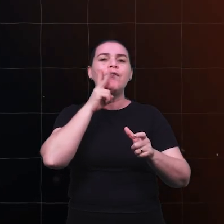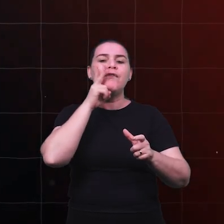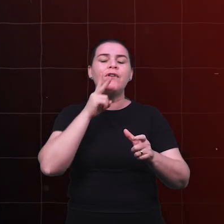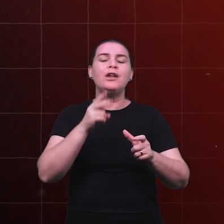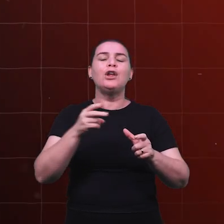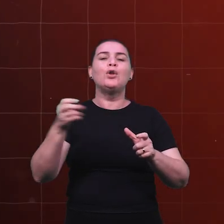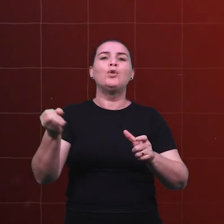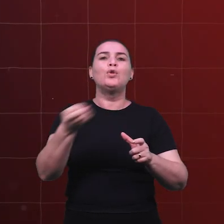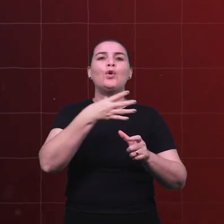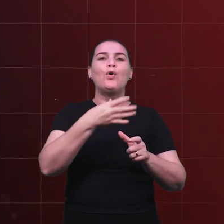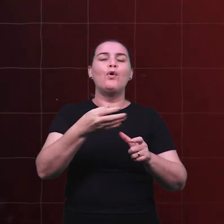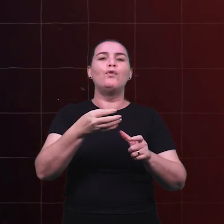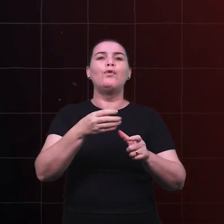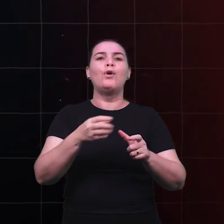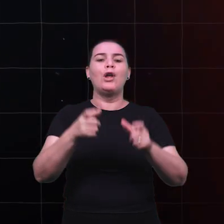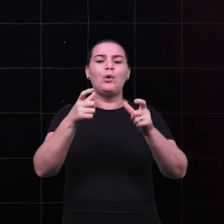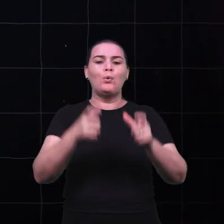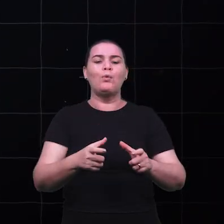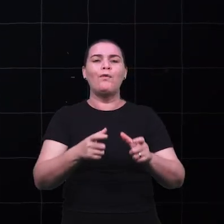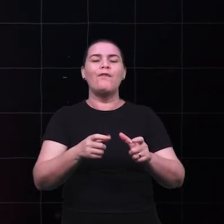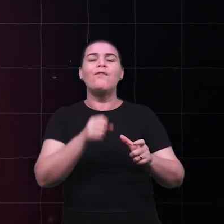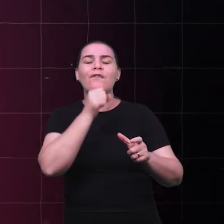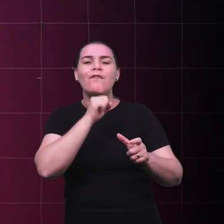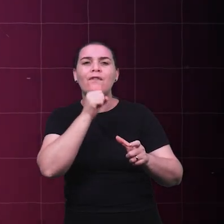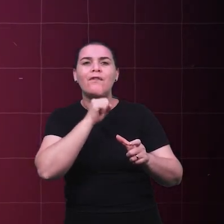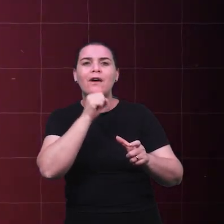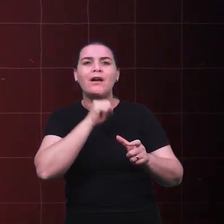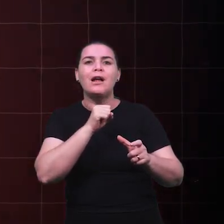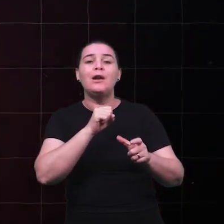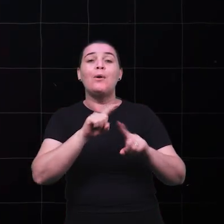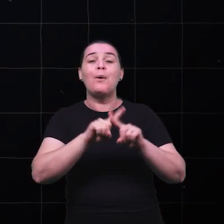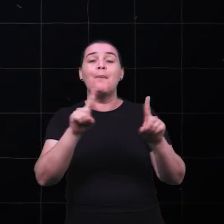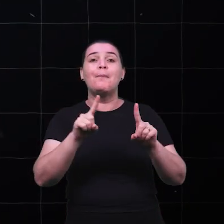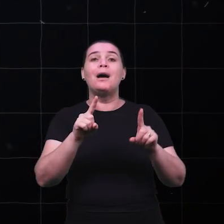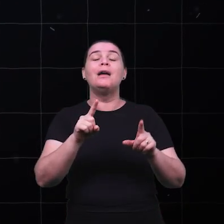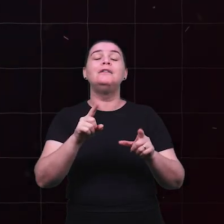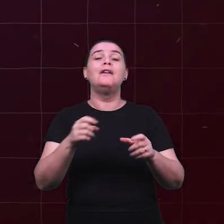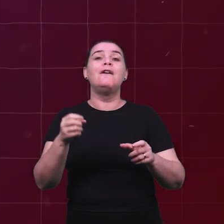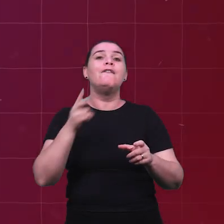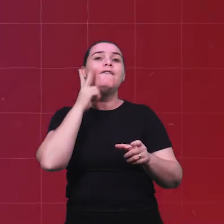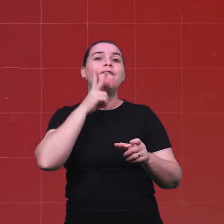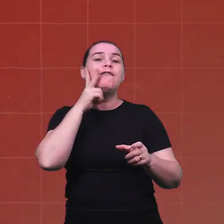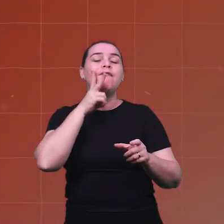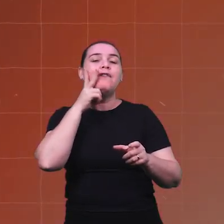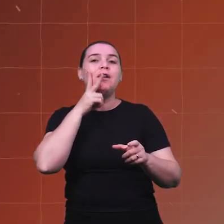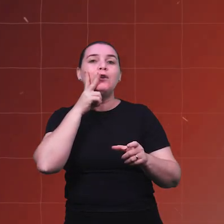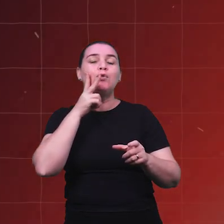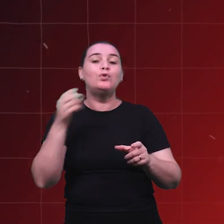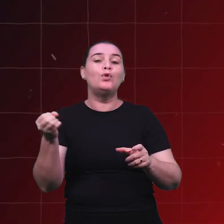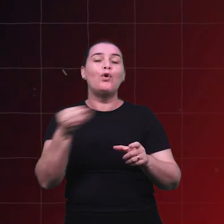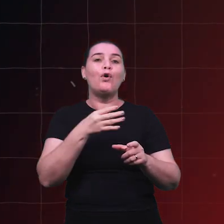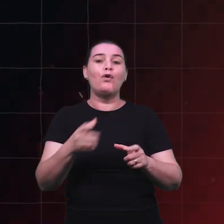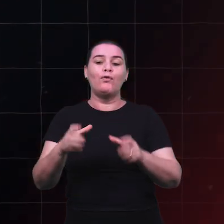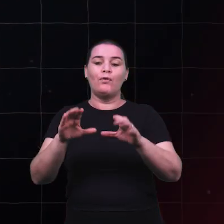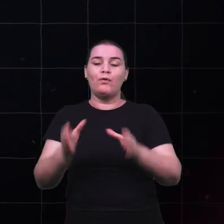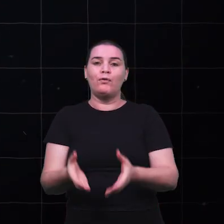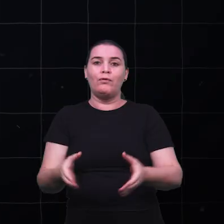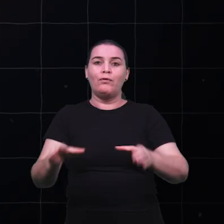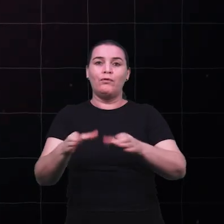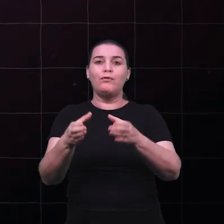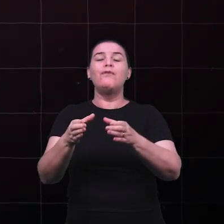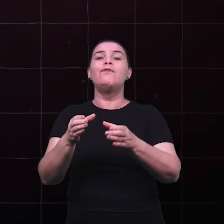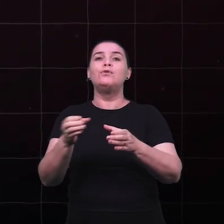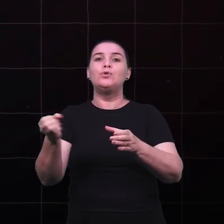e entorna-se o vinho, os odres estragam-se. Mas deita-se vinho novo em odres novos, e assim